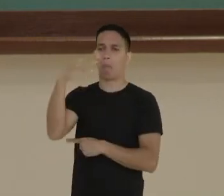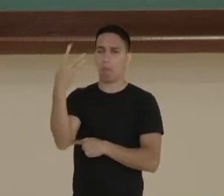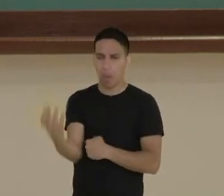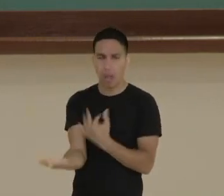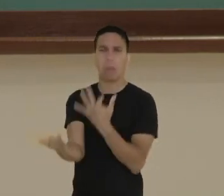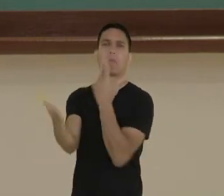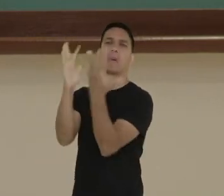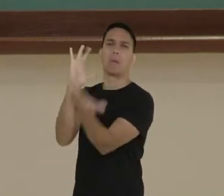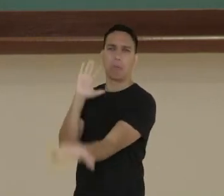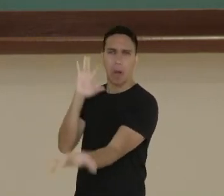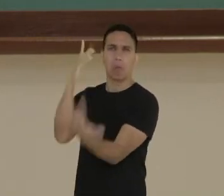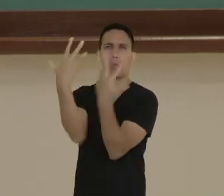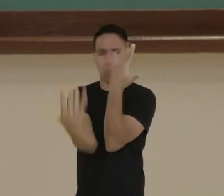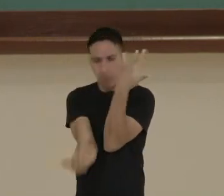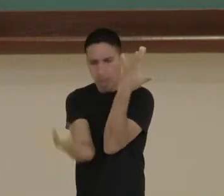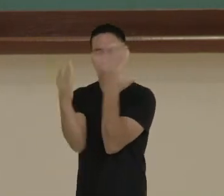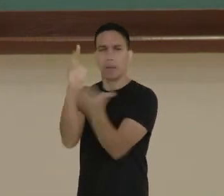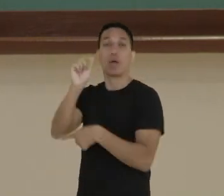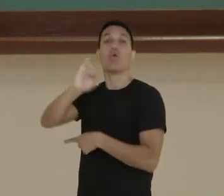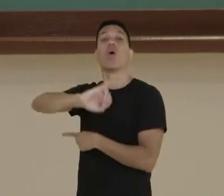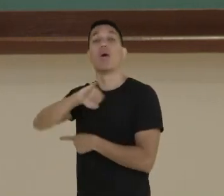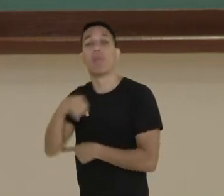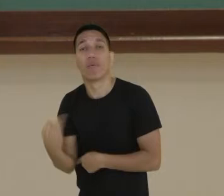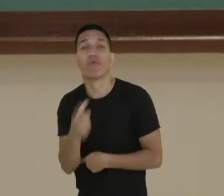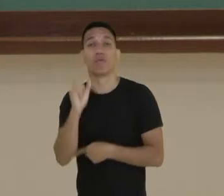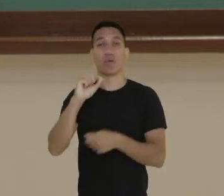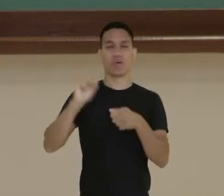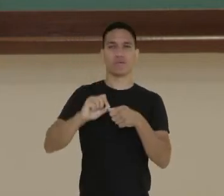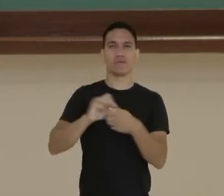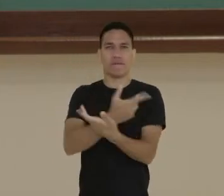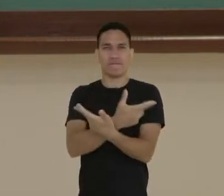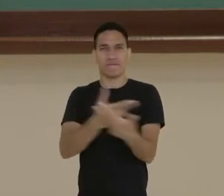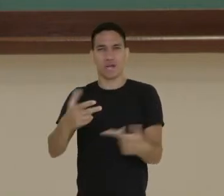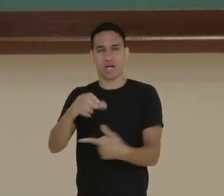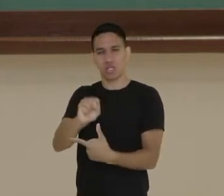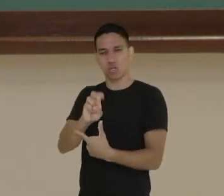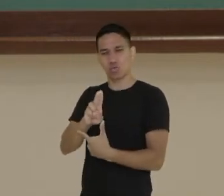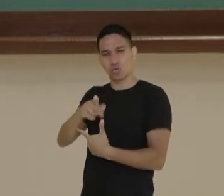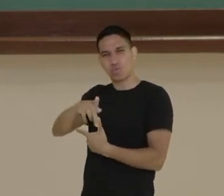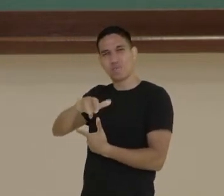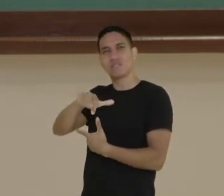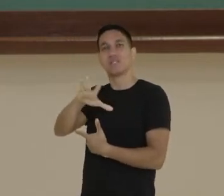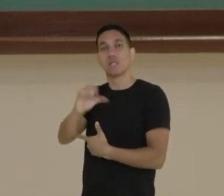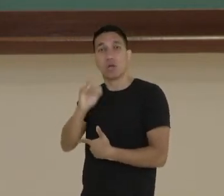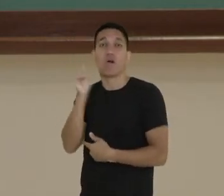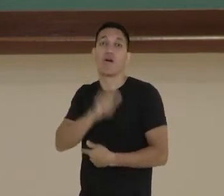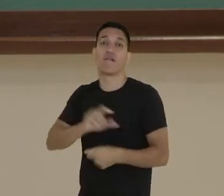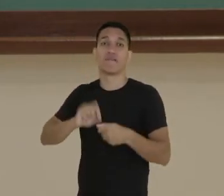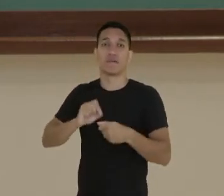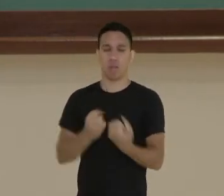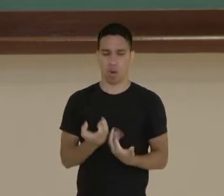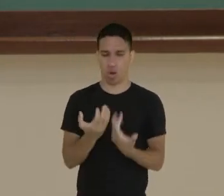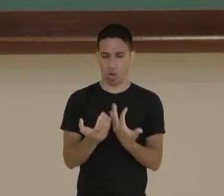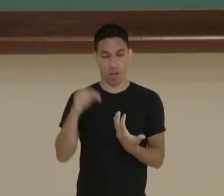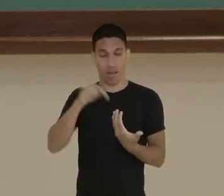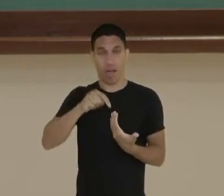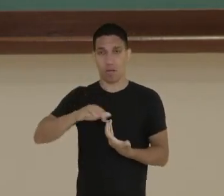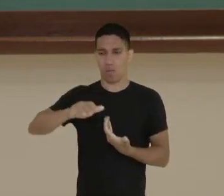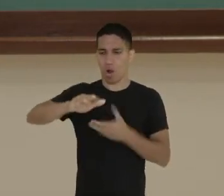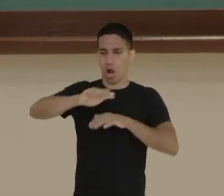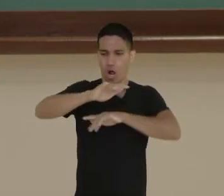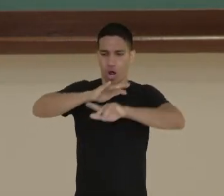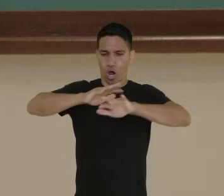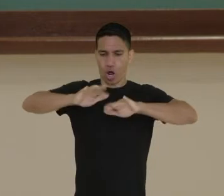região. Então, eles aproveitam grande parte daquele supílio, daquela casca, para poder gerar vapor. Esse vapor,